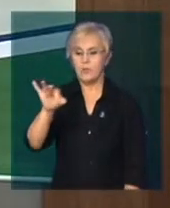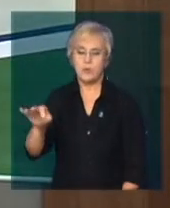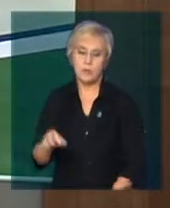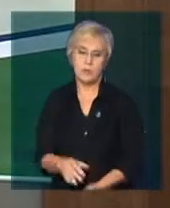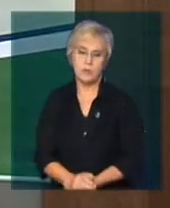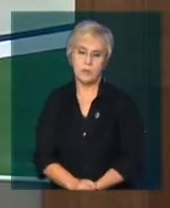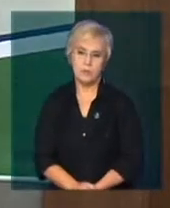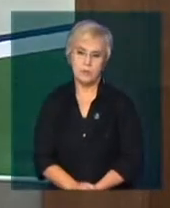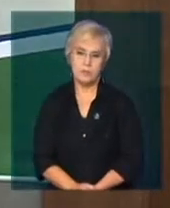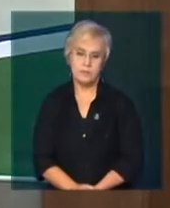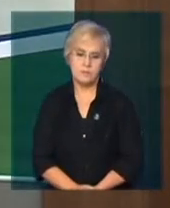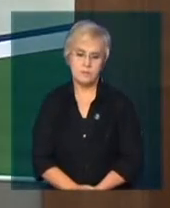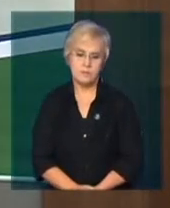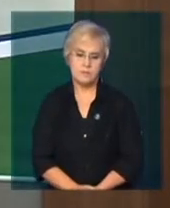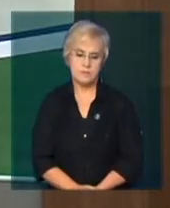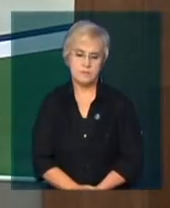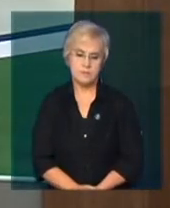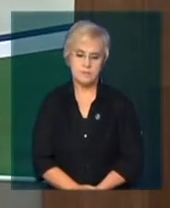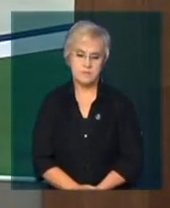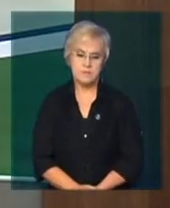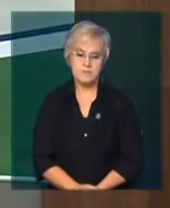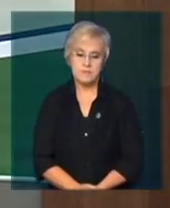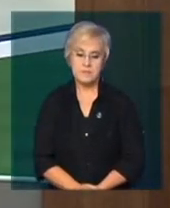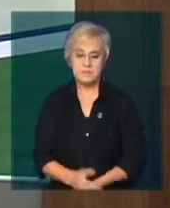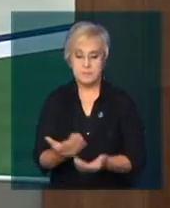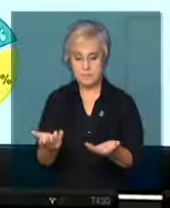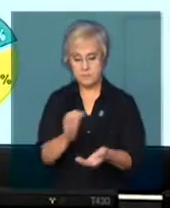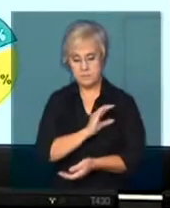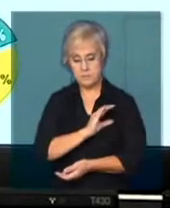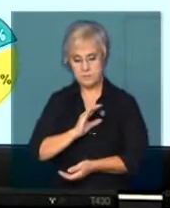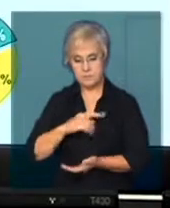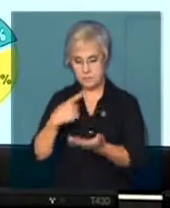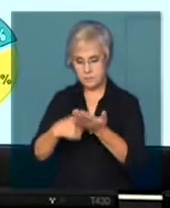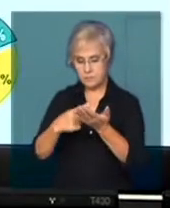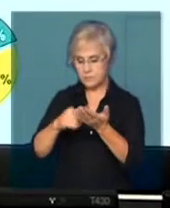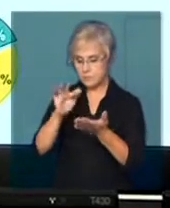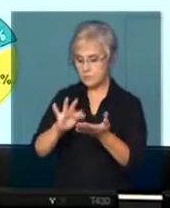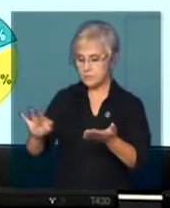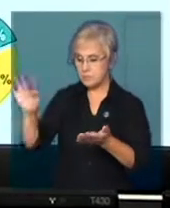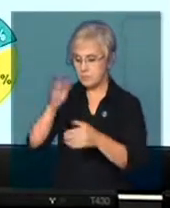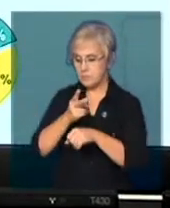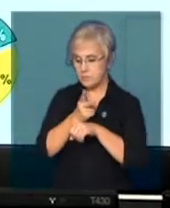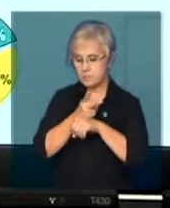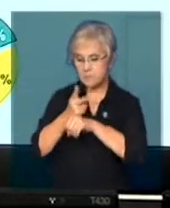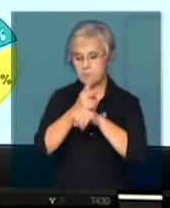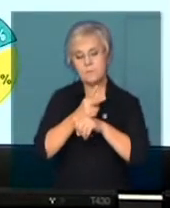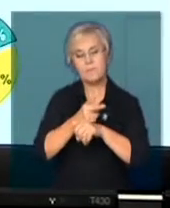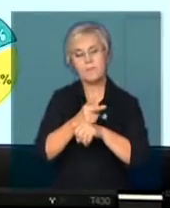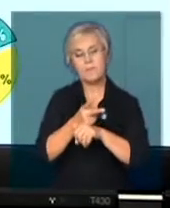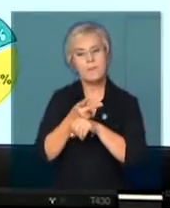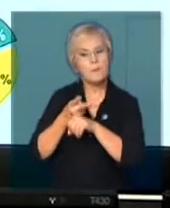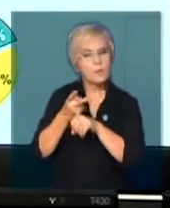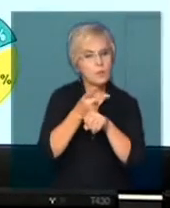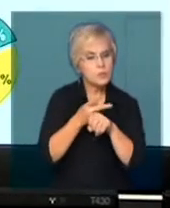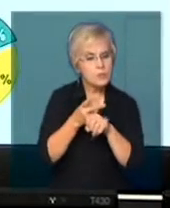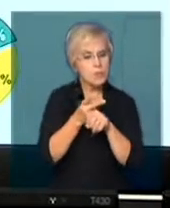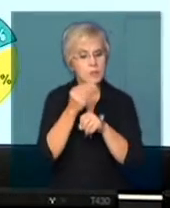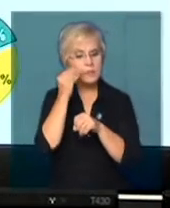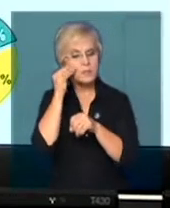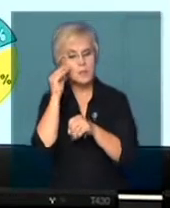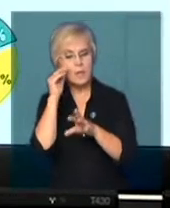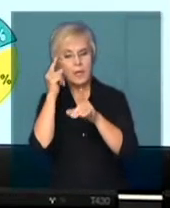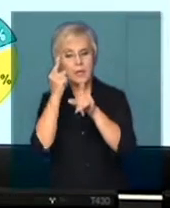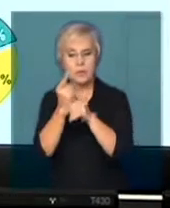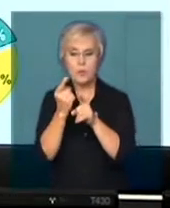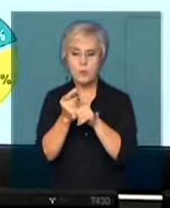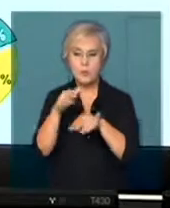19%. E a comissão do Pacto Federativo busca exatamente alcançar um